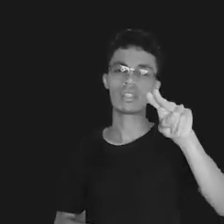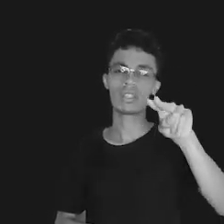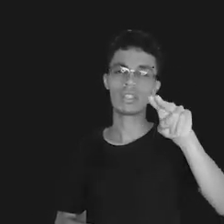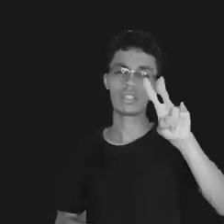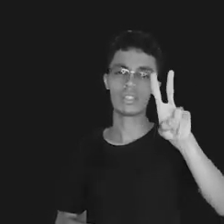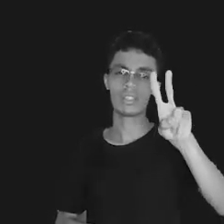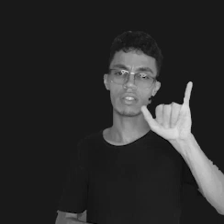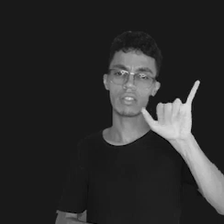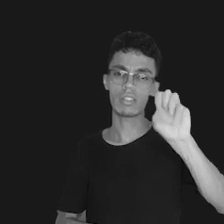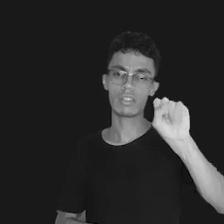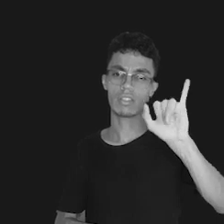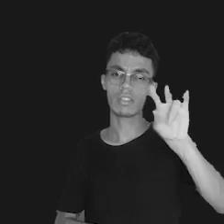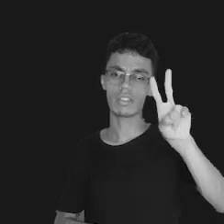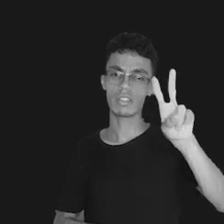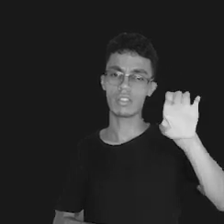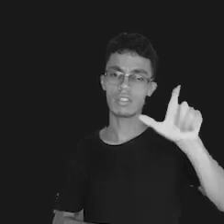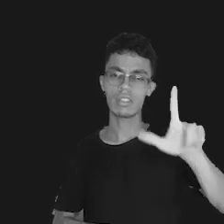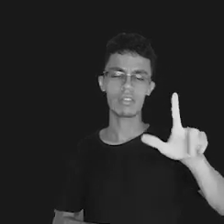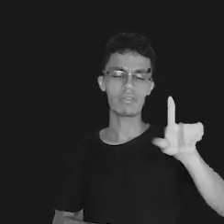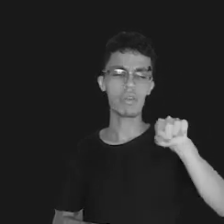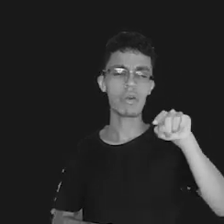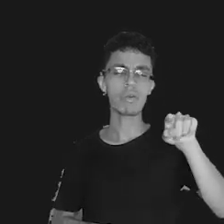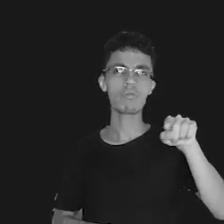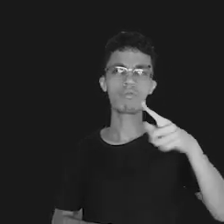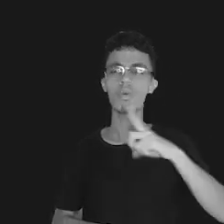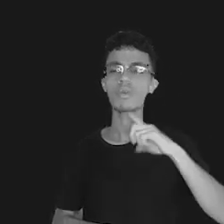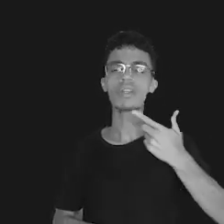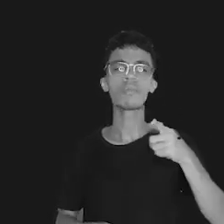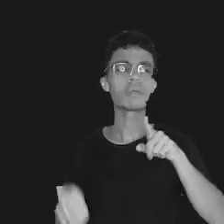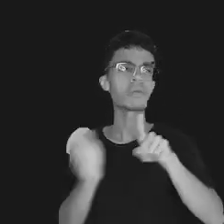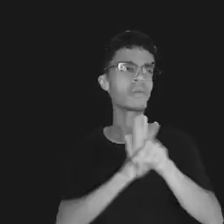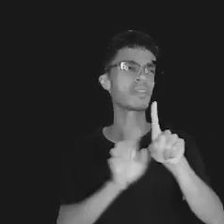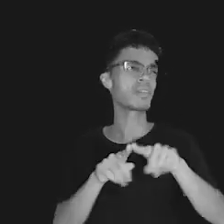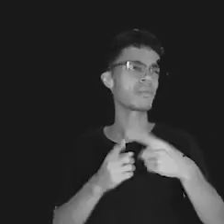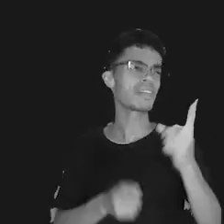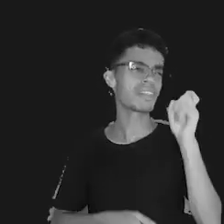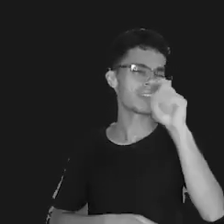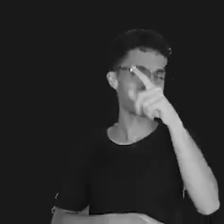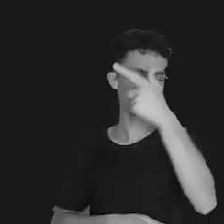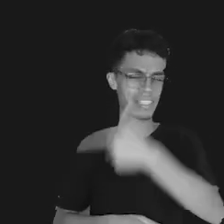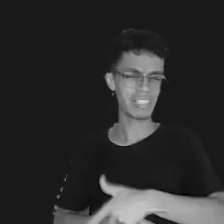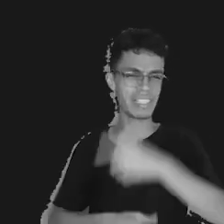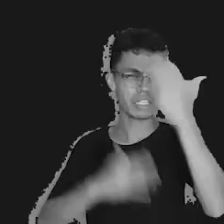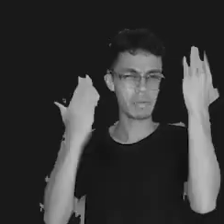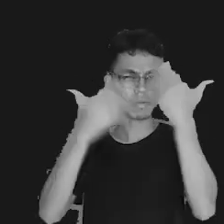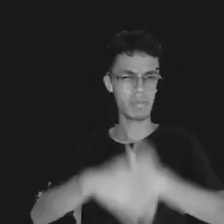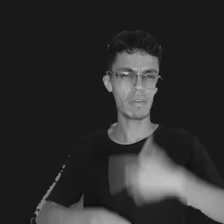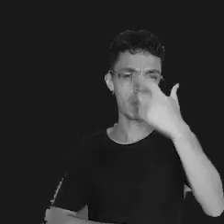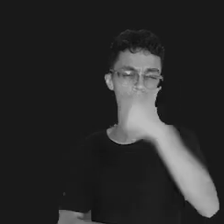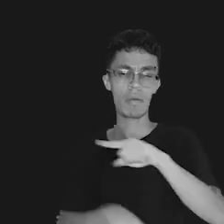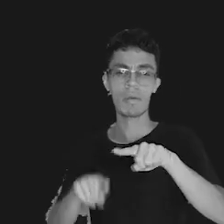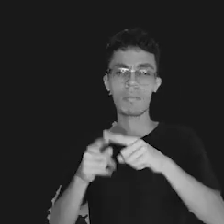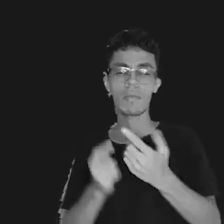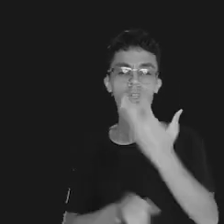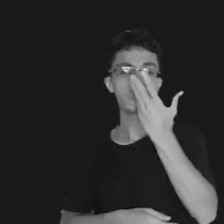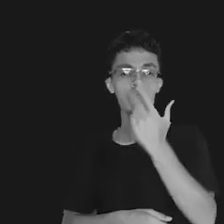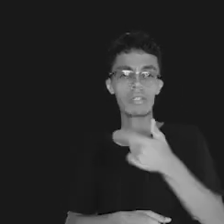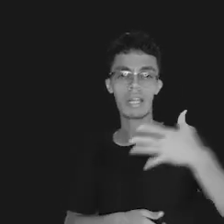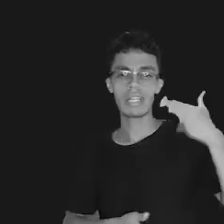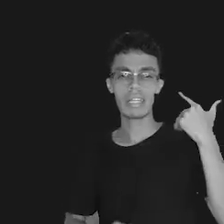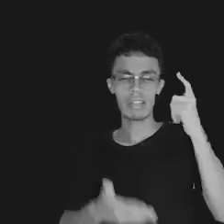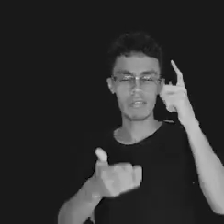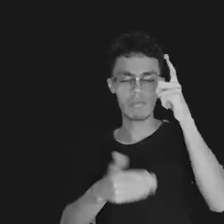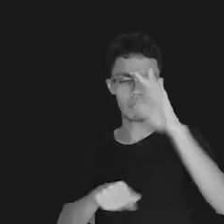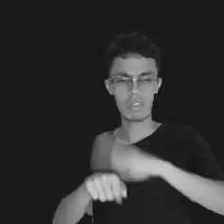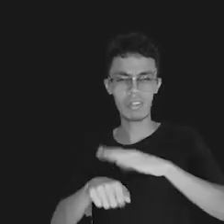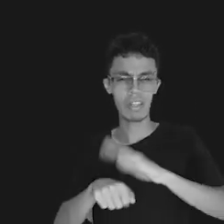mais astuciosa do que essa. A mim me quereis provar? Mas quando criança, Excelência, não era um